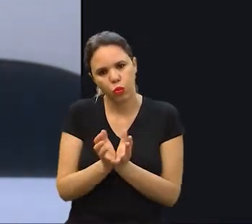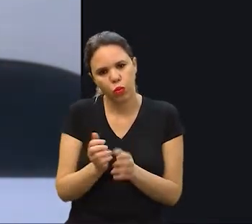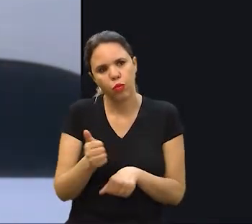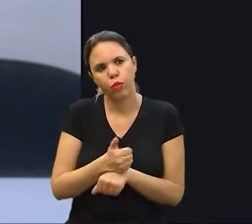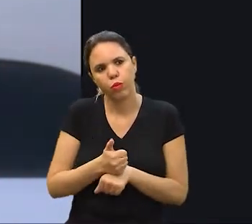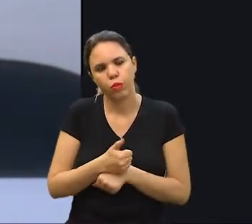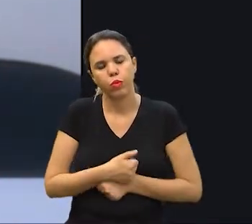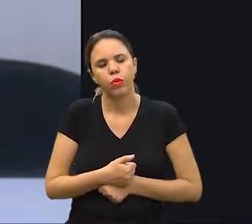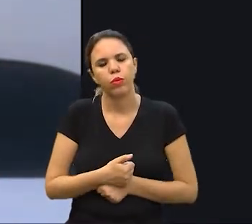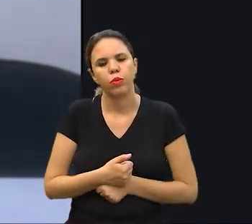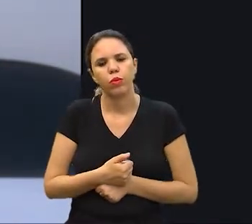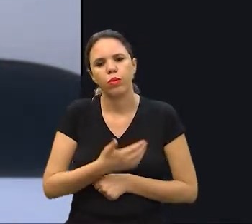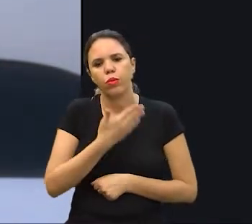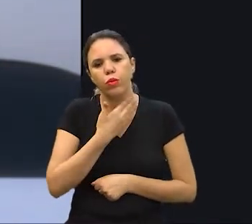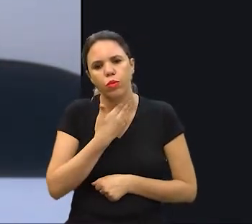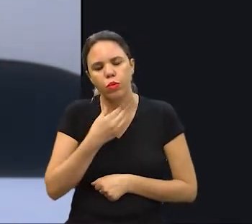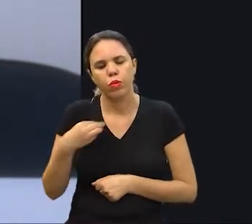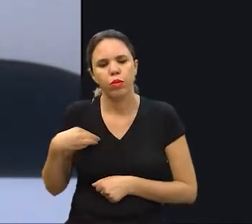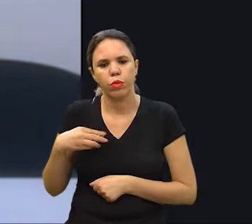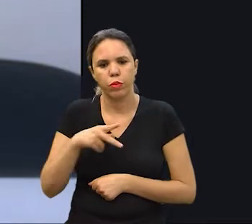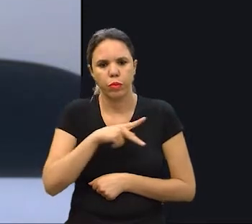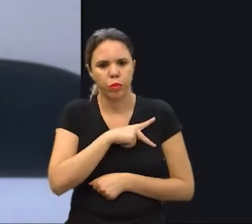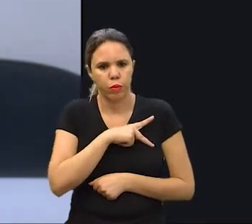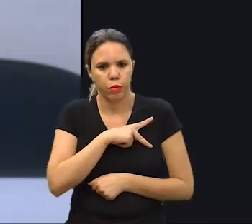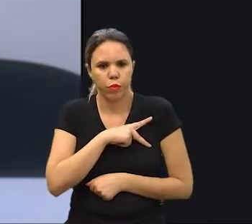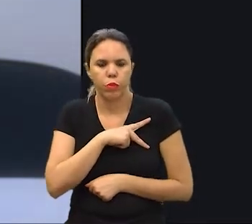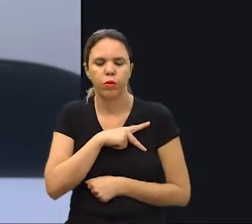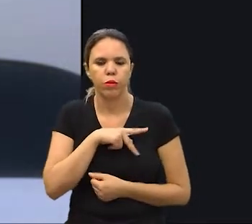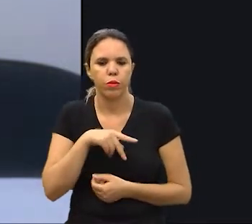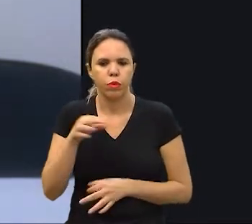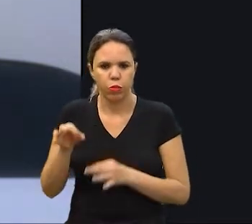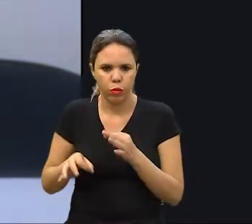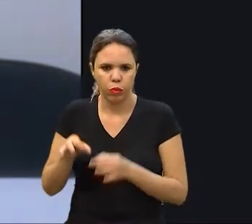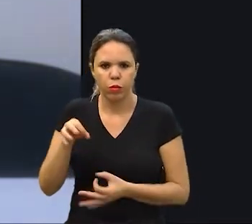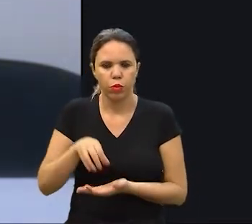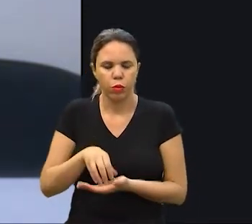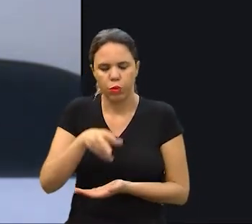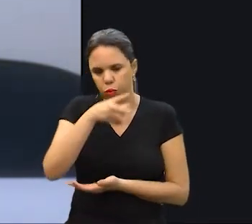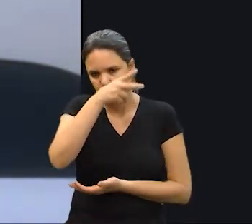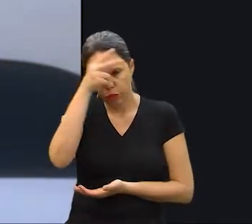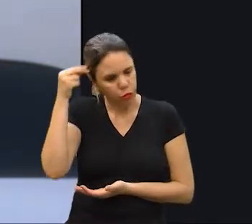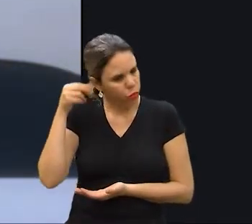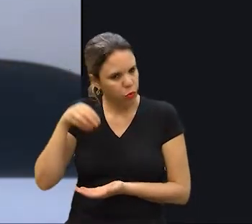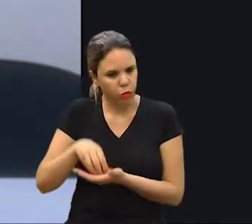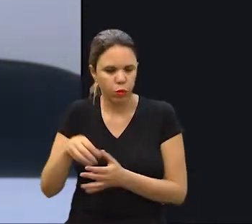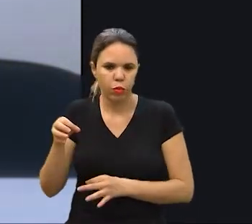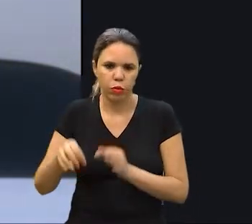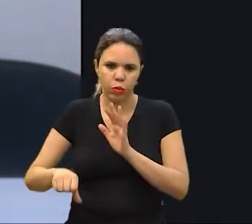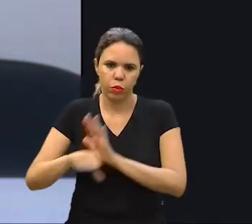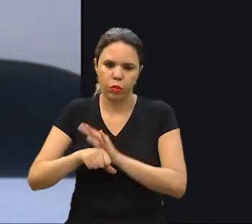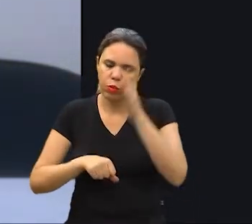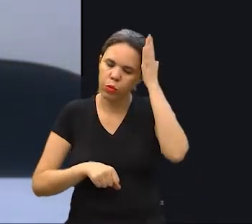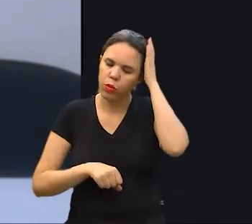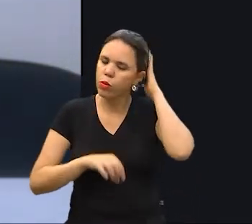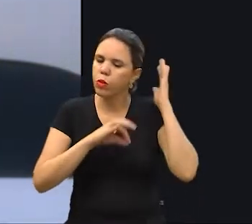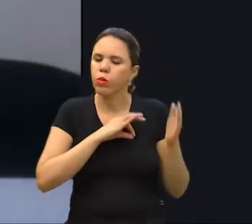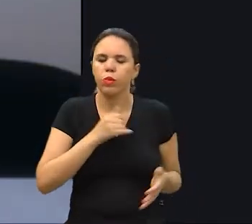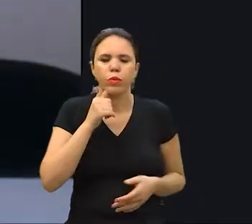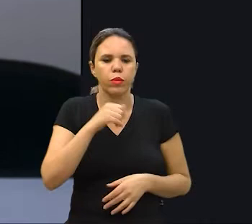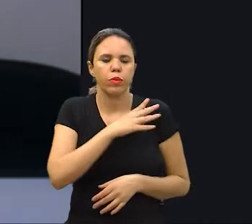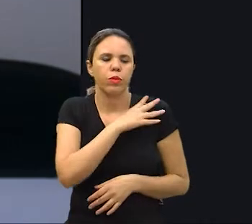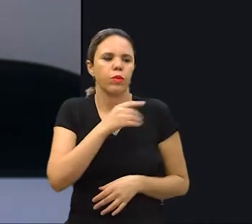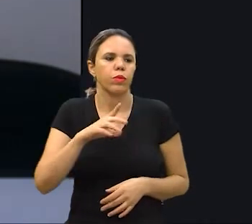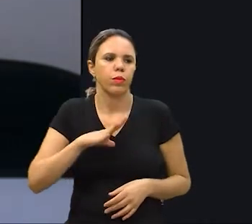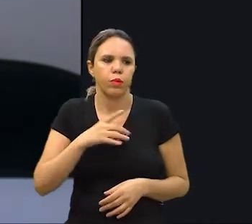equipe consolidada, conversar com o Ministério Público, com a Defensoria Pública, com o Fórum Criminal e com as delegacias da